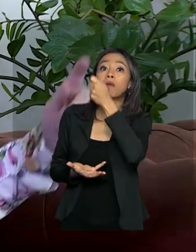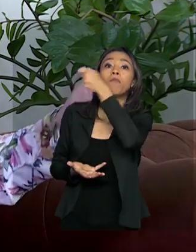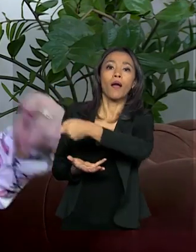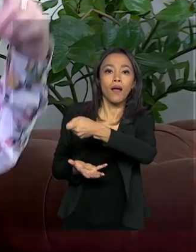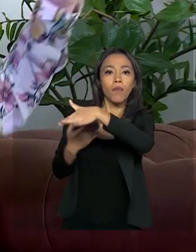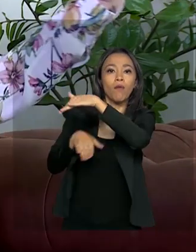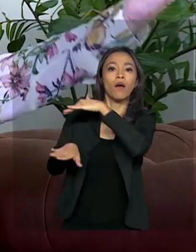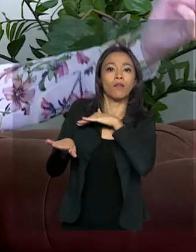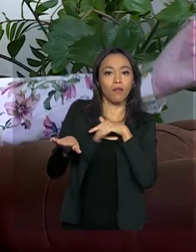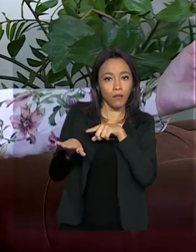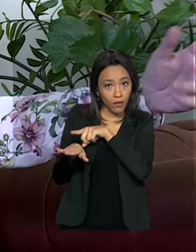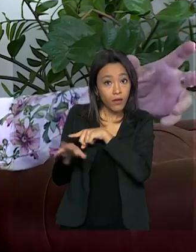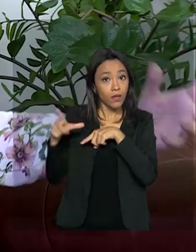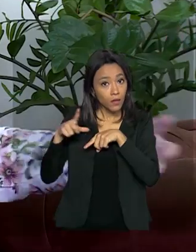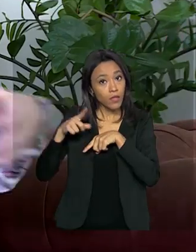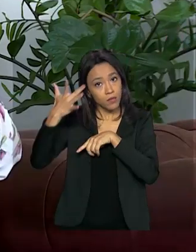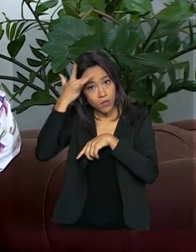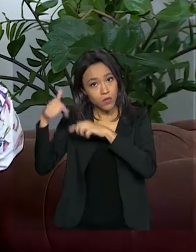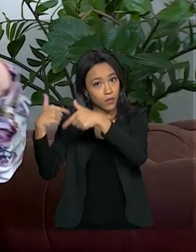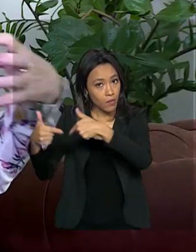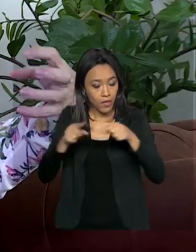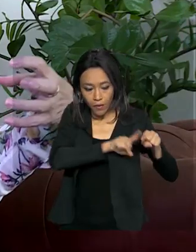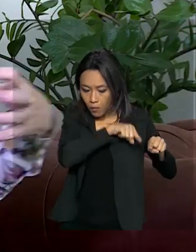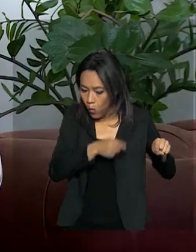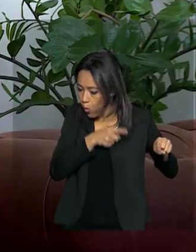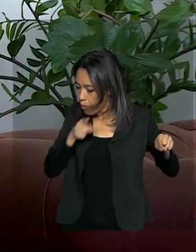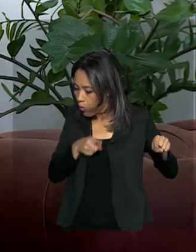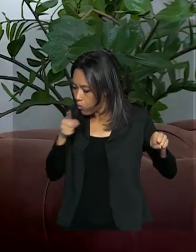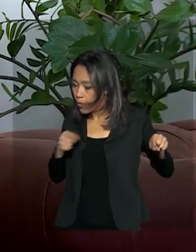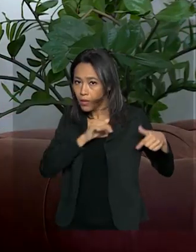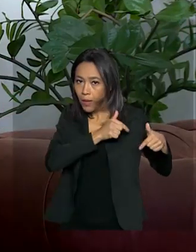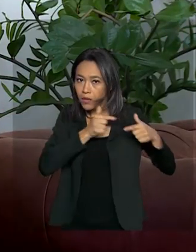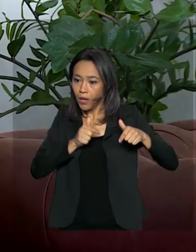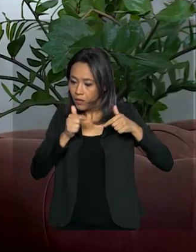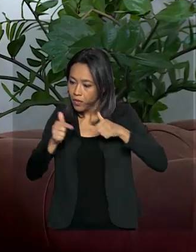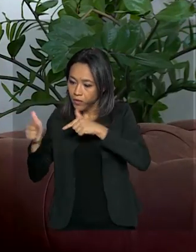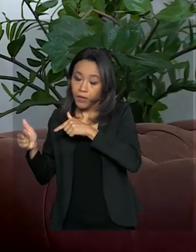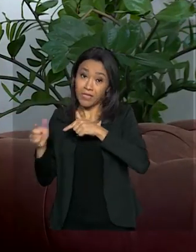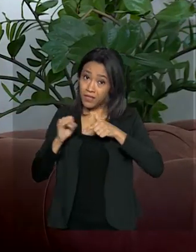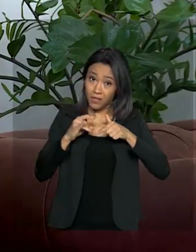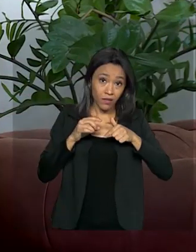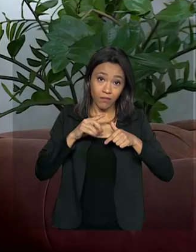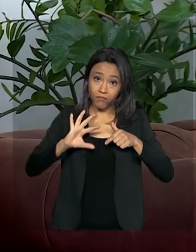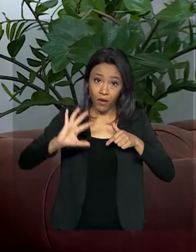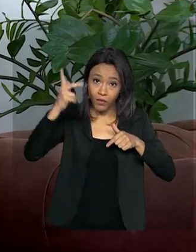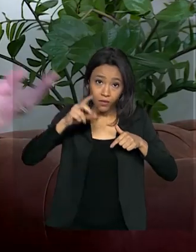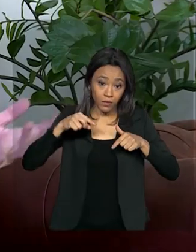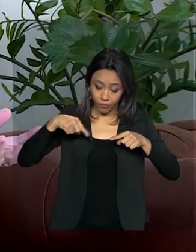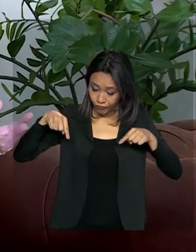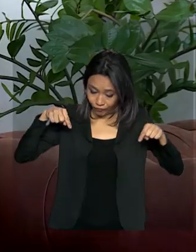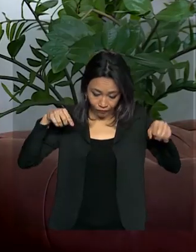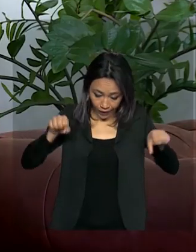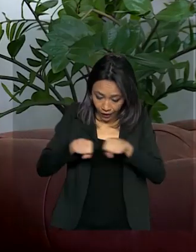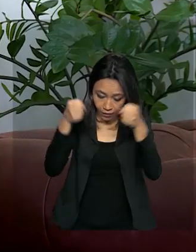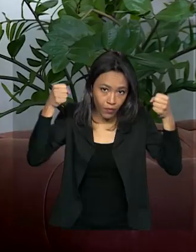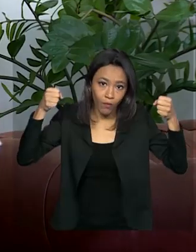fornecedor que tem os seus empregados enfim é uma cadeia né e que se você tiver alguma coisa algum elo